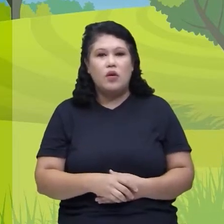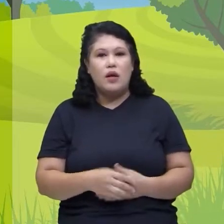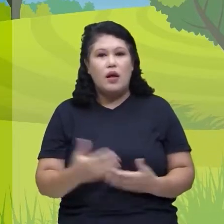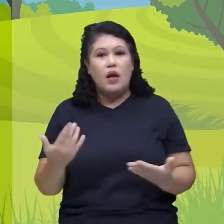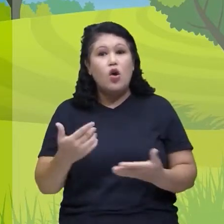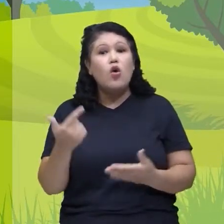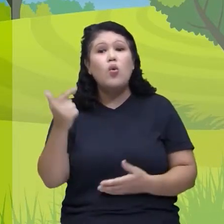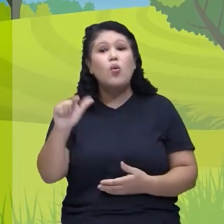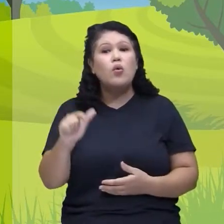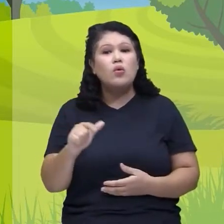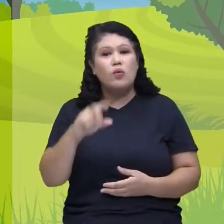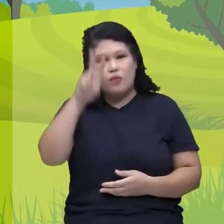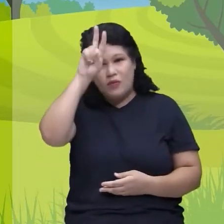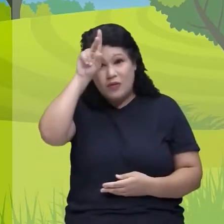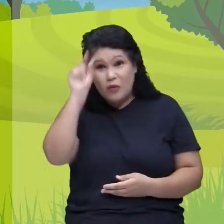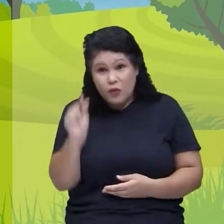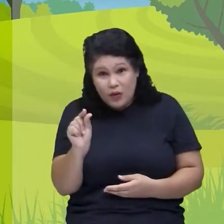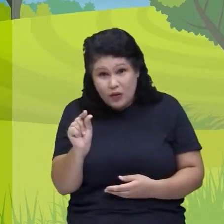próximo. Formiga!